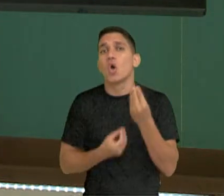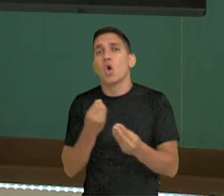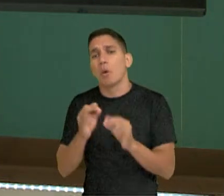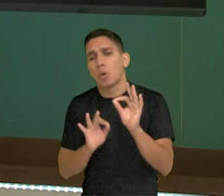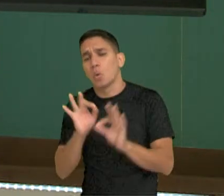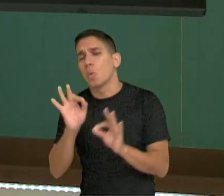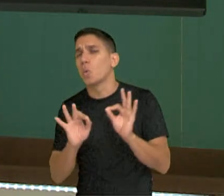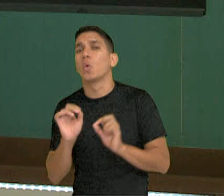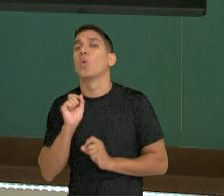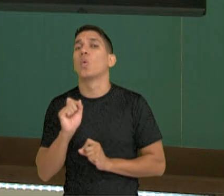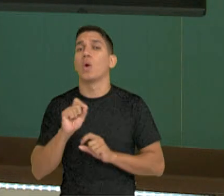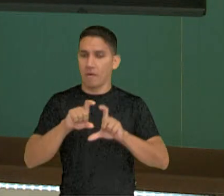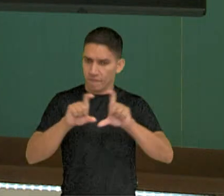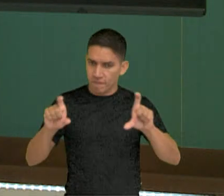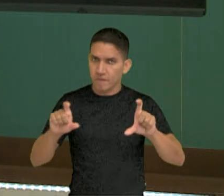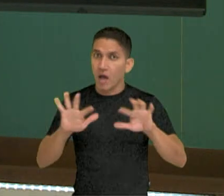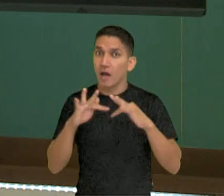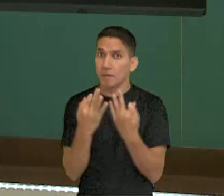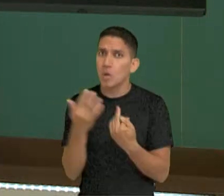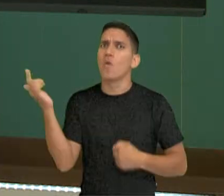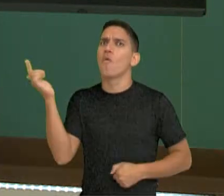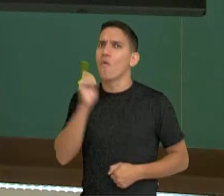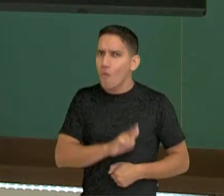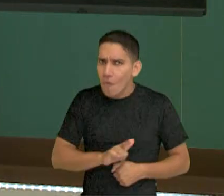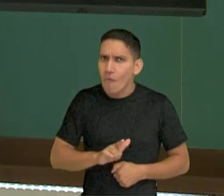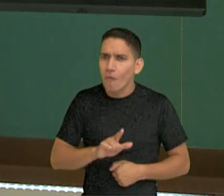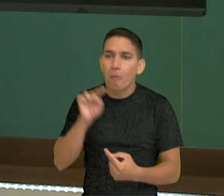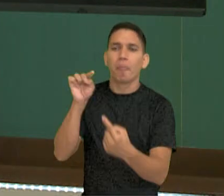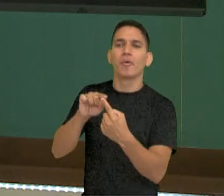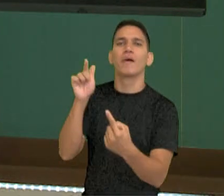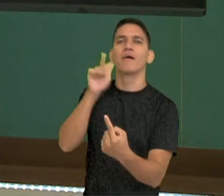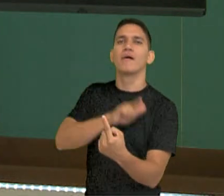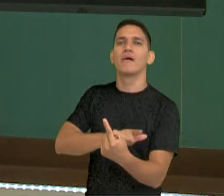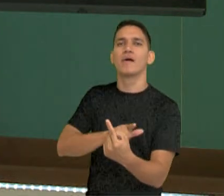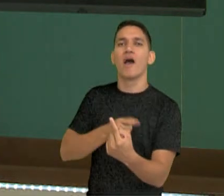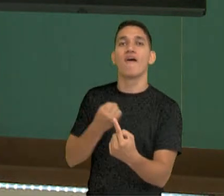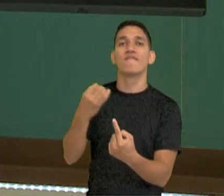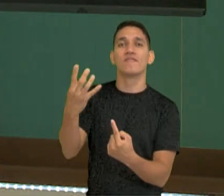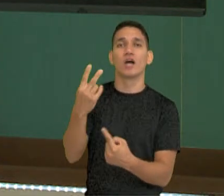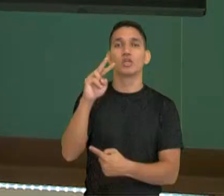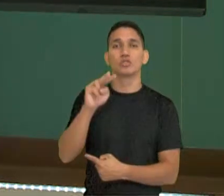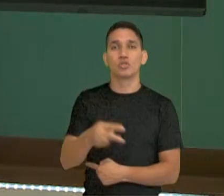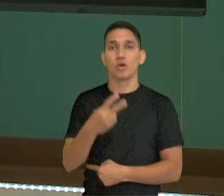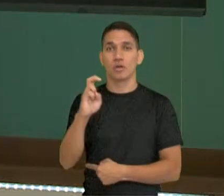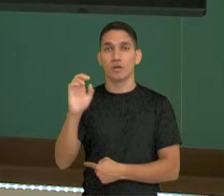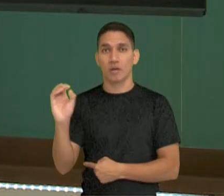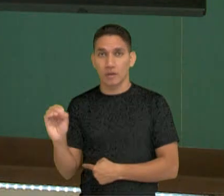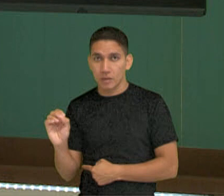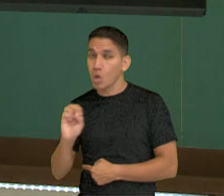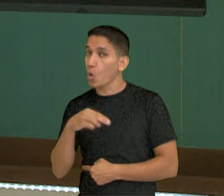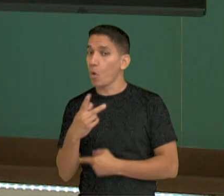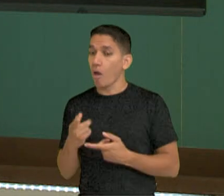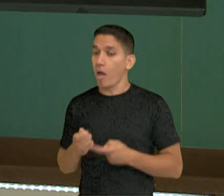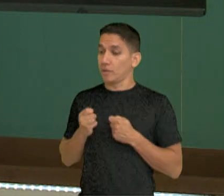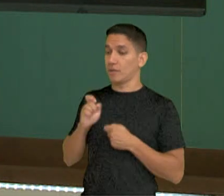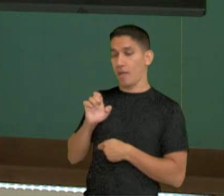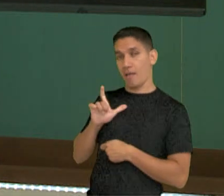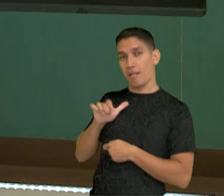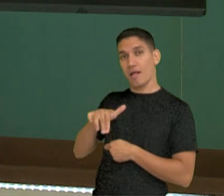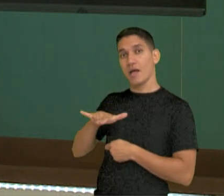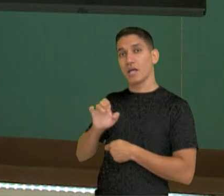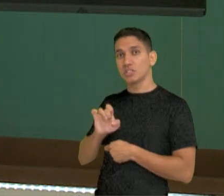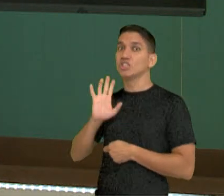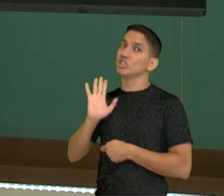o lá. A família atingiu o objetivo de chegar à viagem de 2.500? A economia da nossa Elaine já